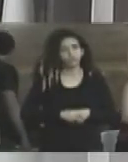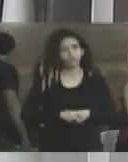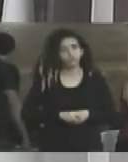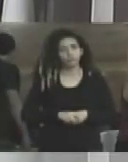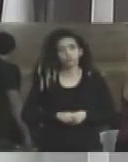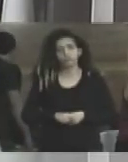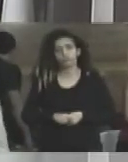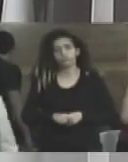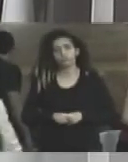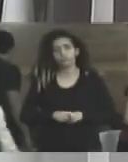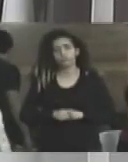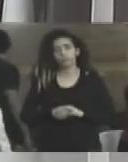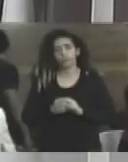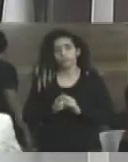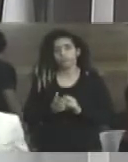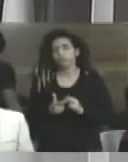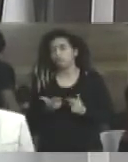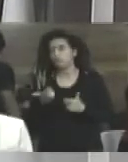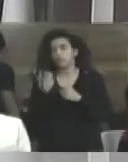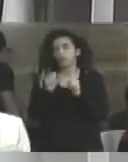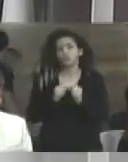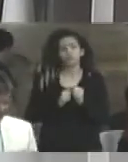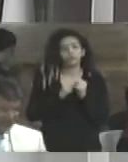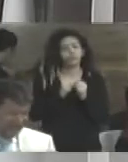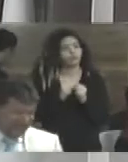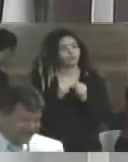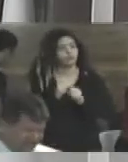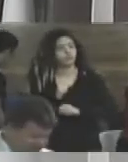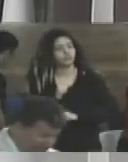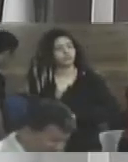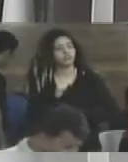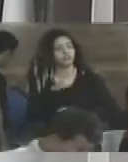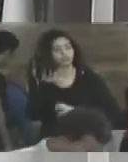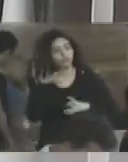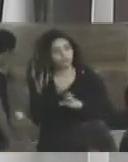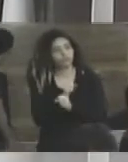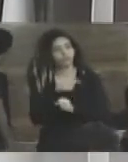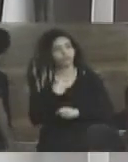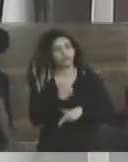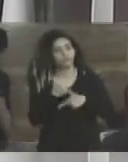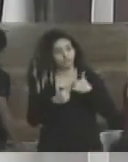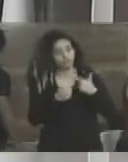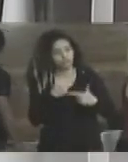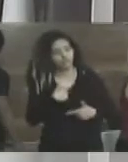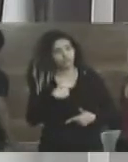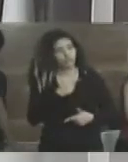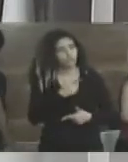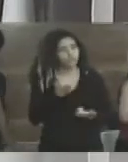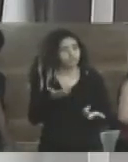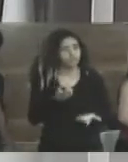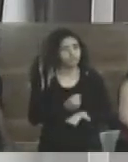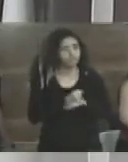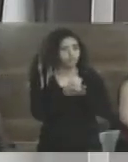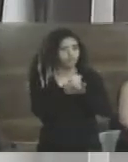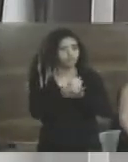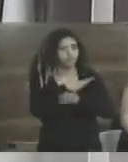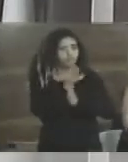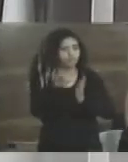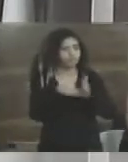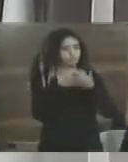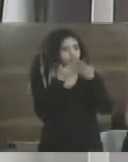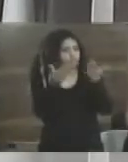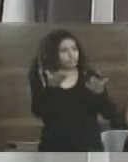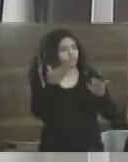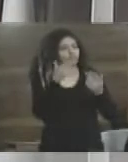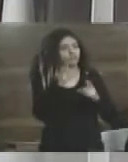outras forças trabalhistas venham somar com a gente nessa batalha. Eu conto com o apoio de todos, de